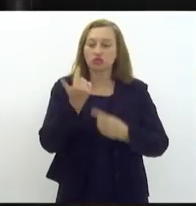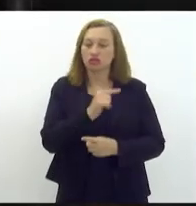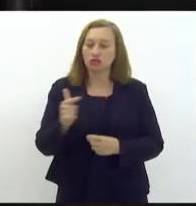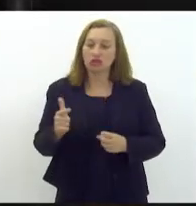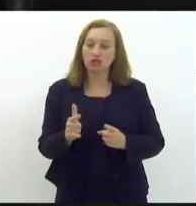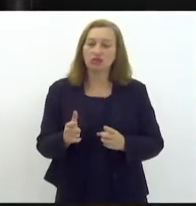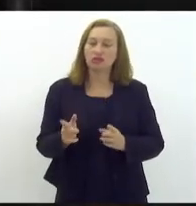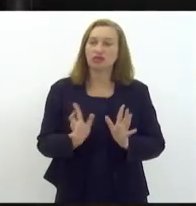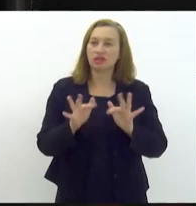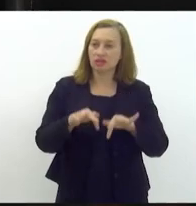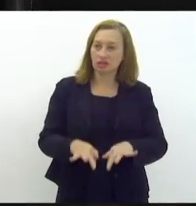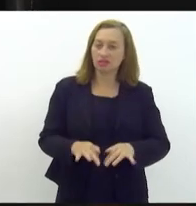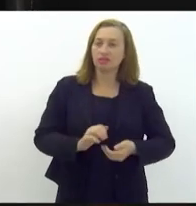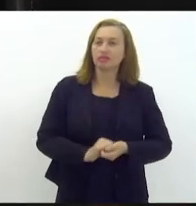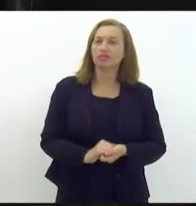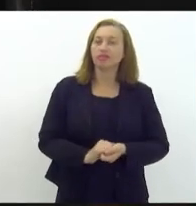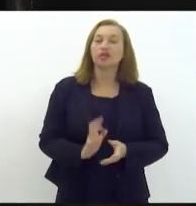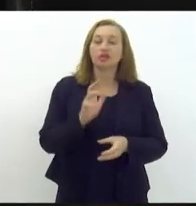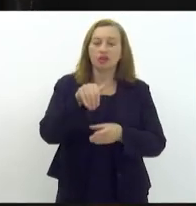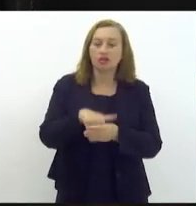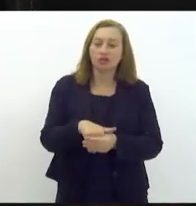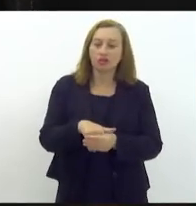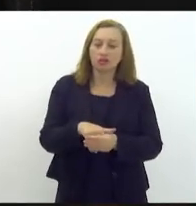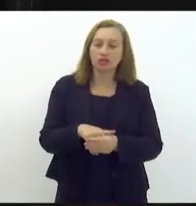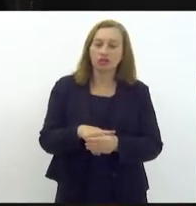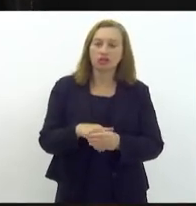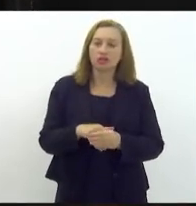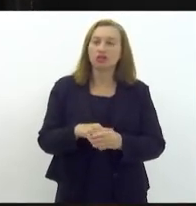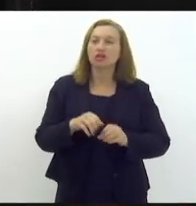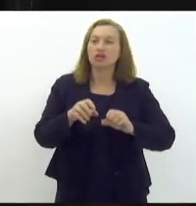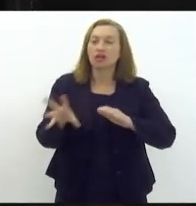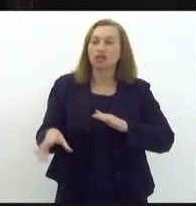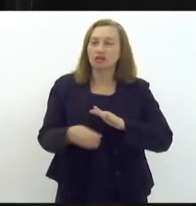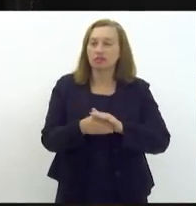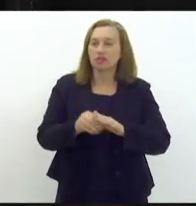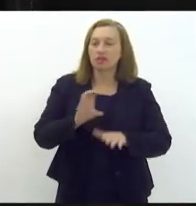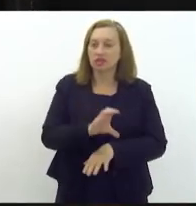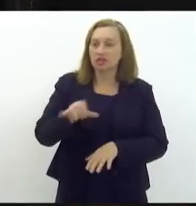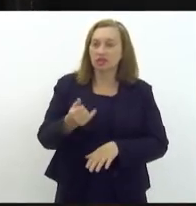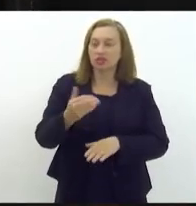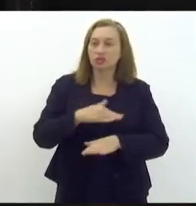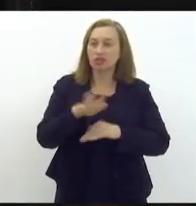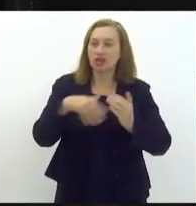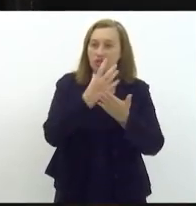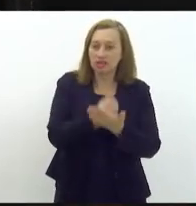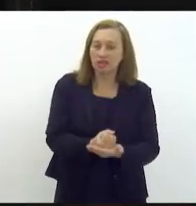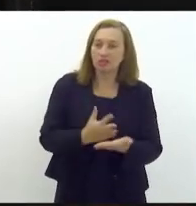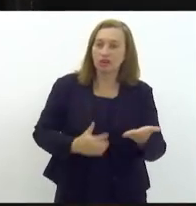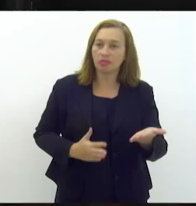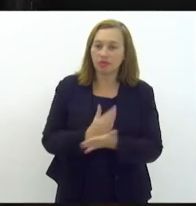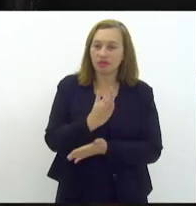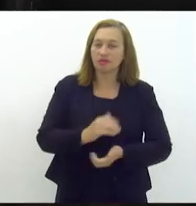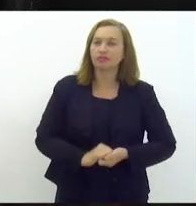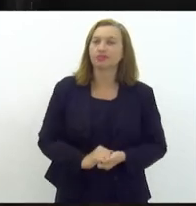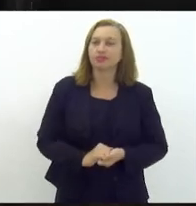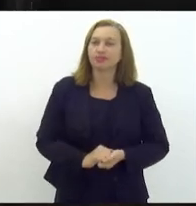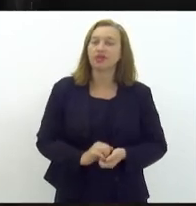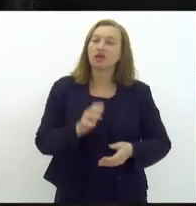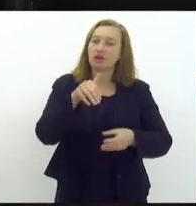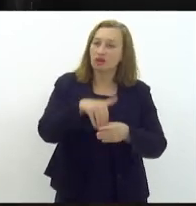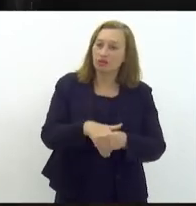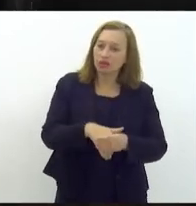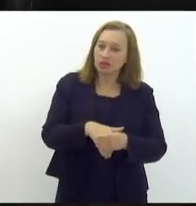discutir, encerrada a discussão. Em votação, as emendas da CCJ. Senhores que aprovam, permaneçam como estão. Aprovado. Em